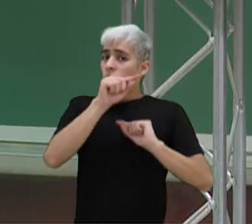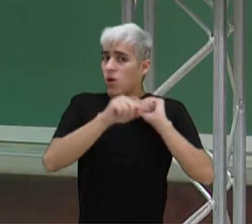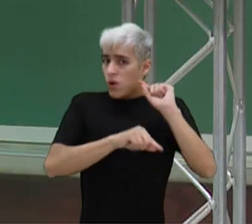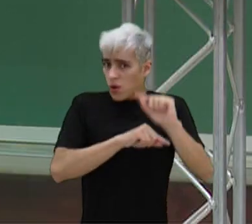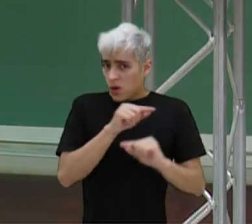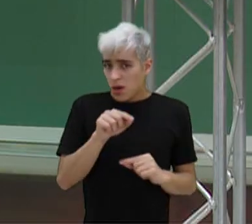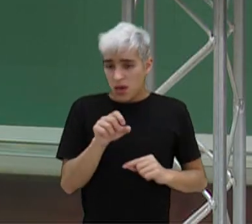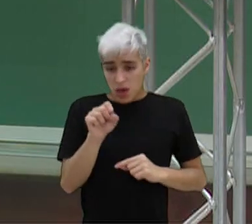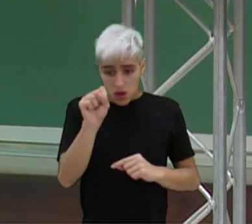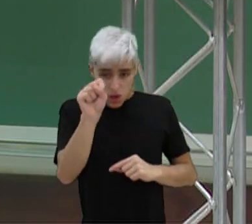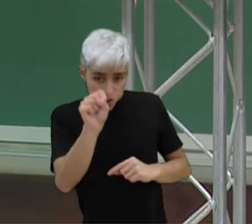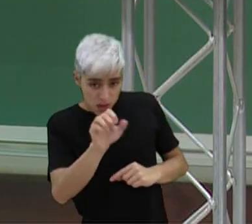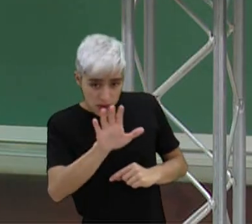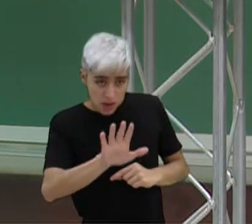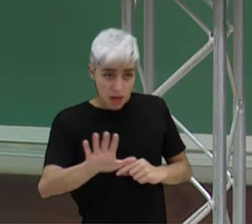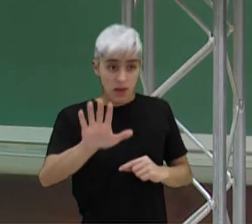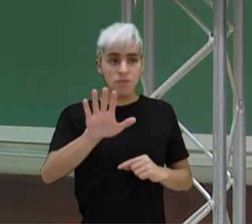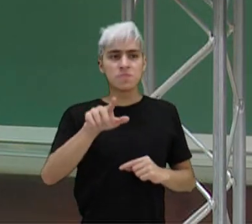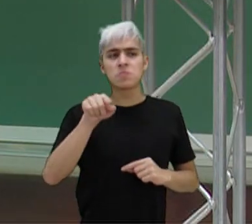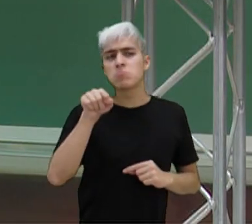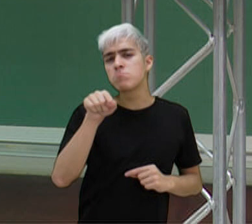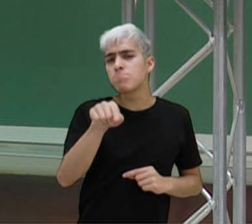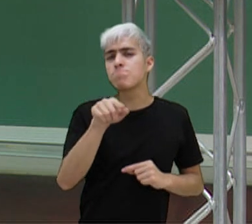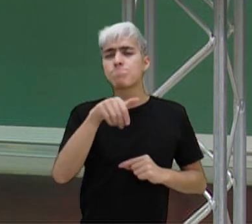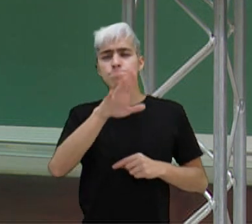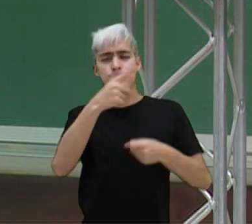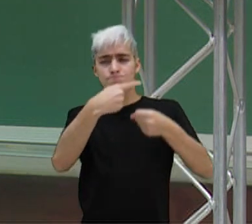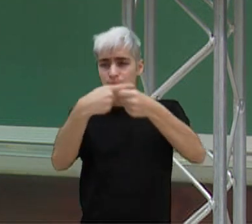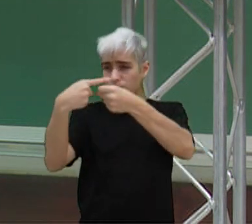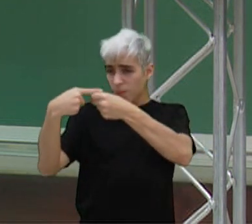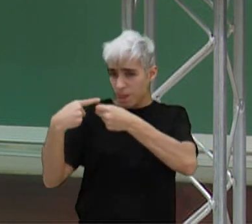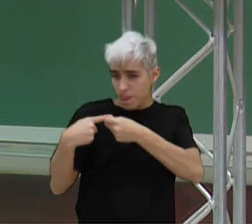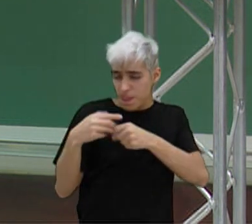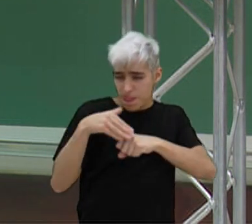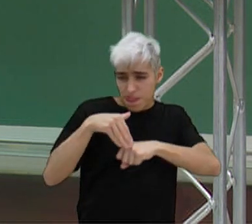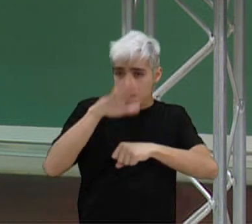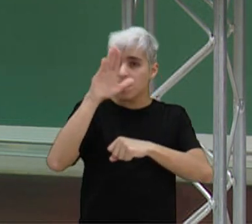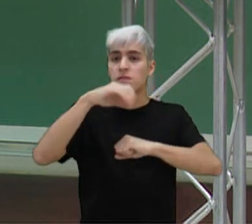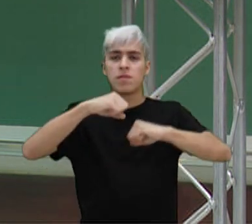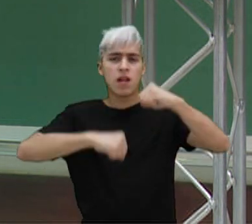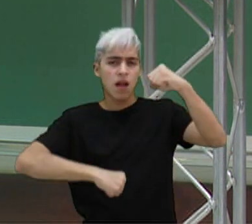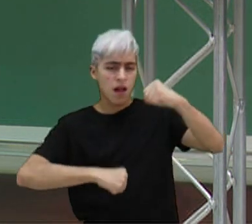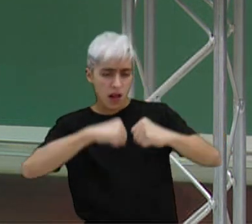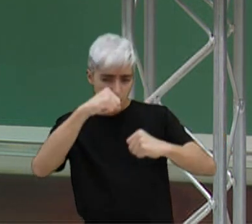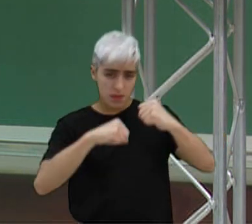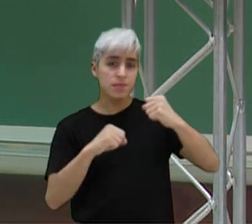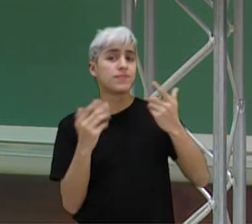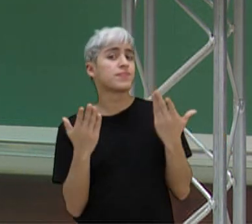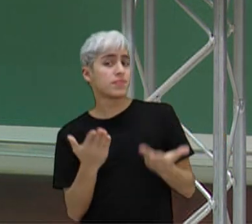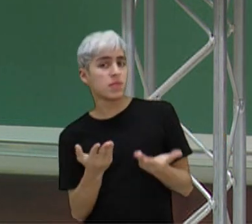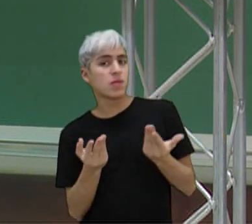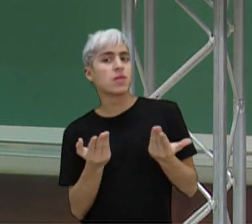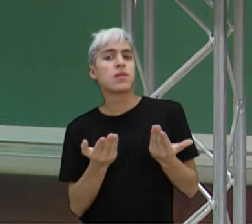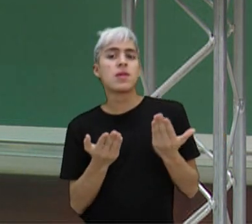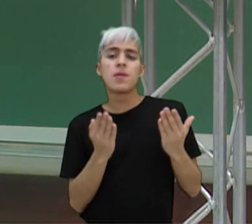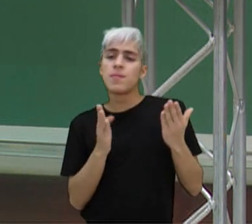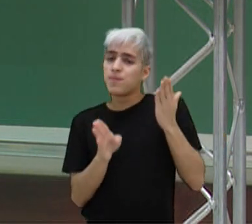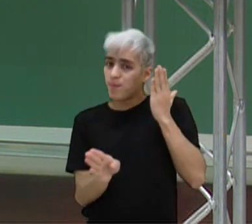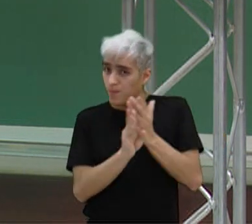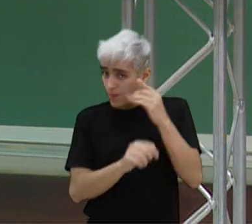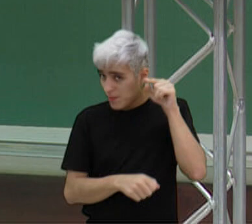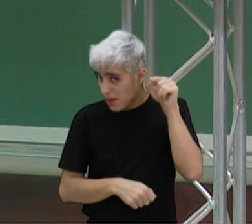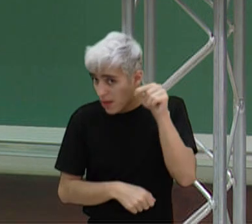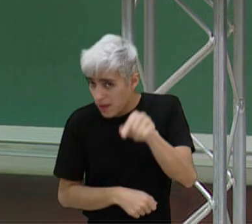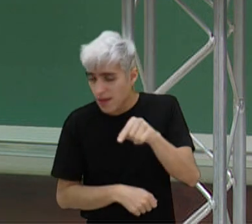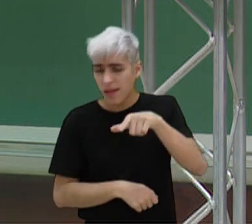região sudeste é a região do Brasil mais urbanizada, mais industrializada. Então, consequentemente, ela